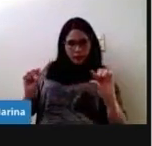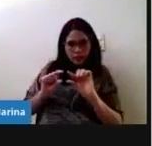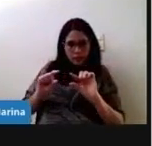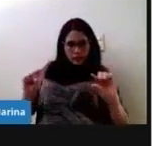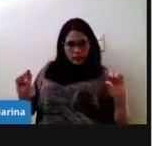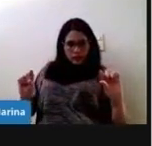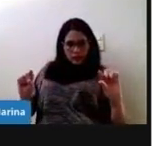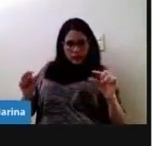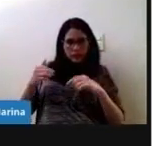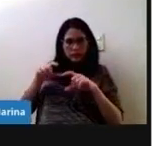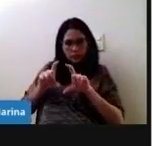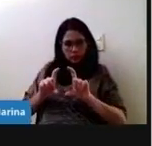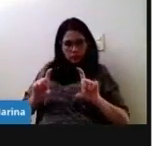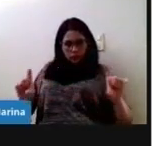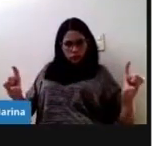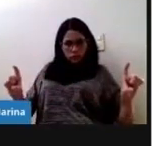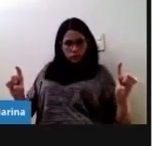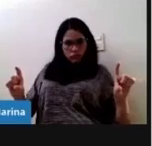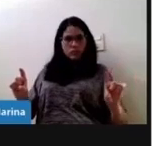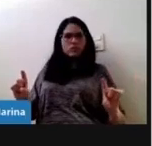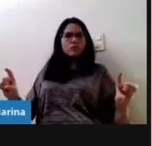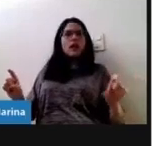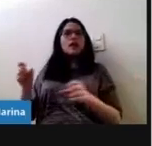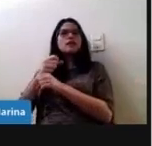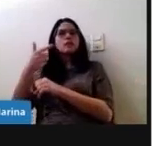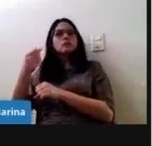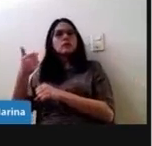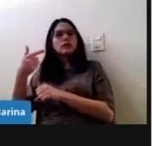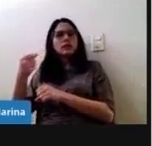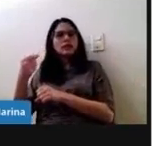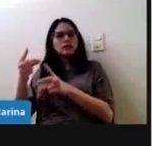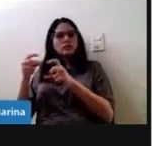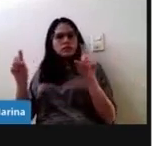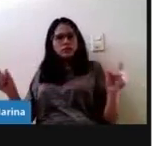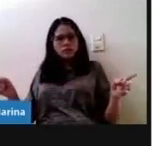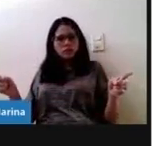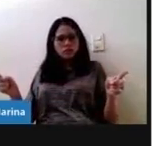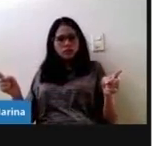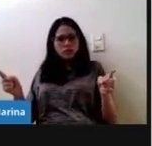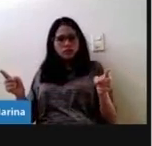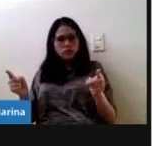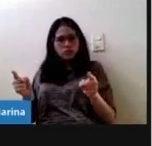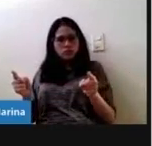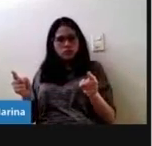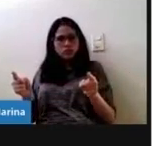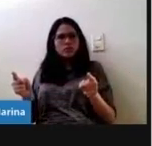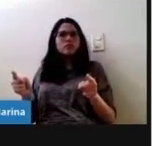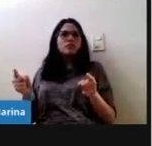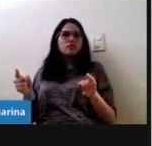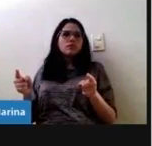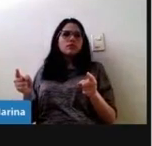mais larga, e no ano de 2010 a gente já consegue observar em faixas